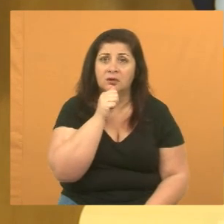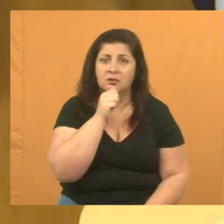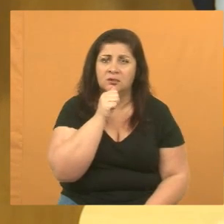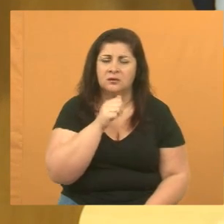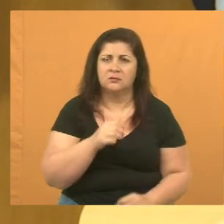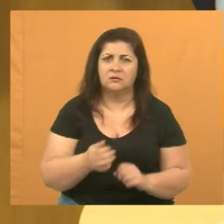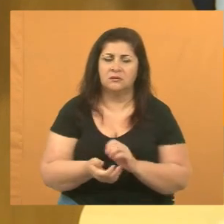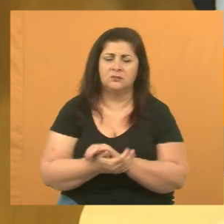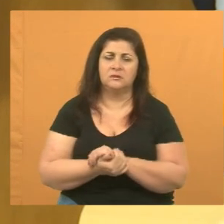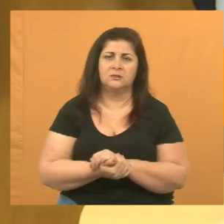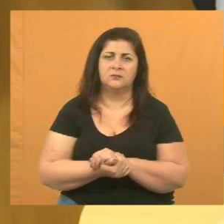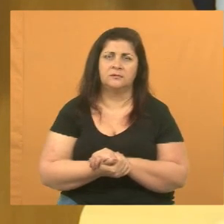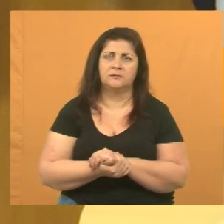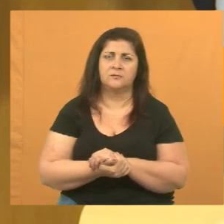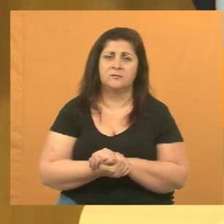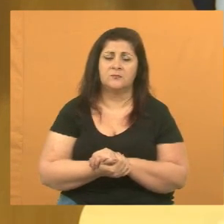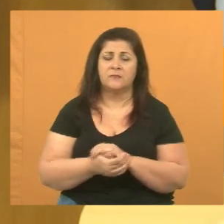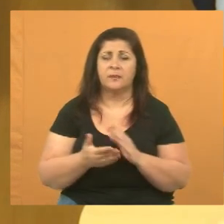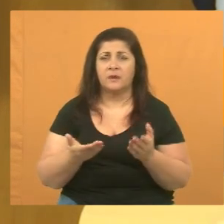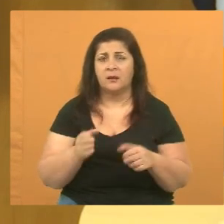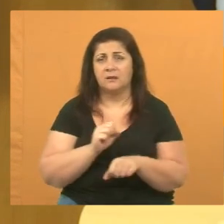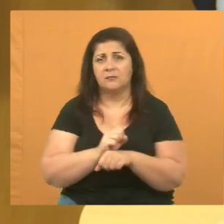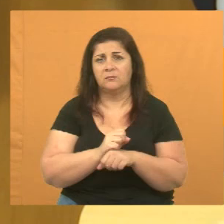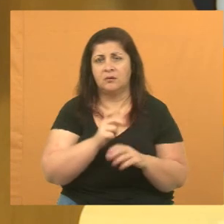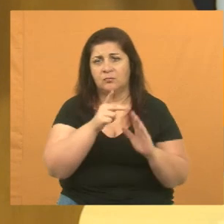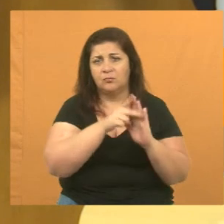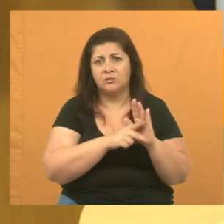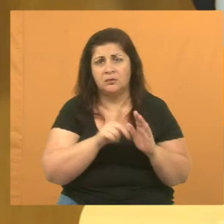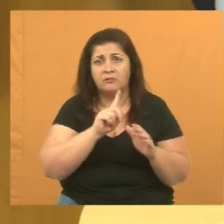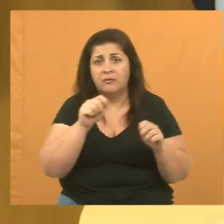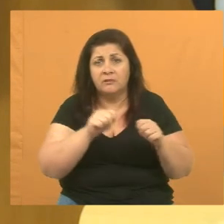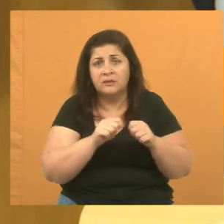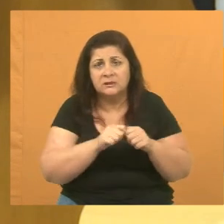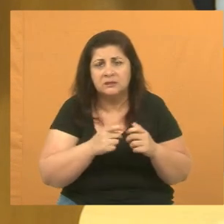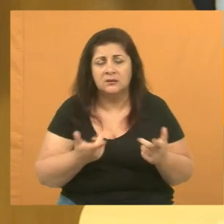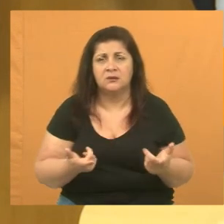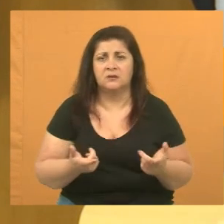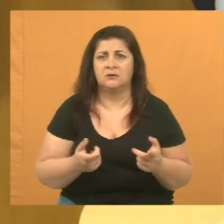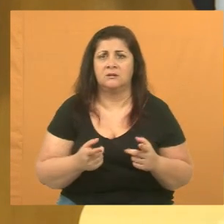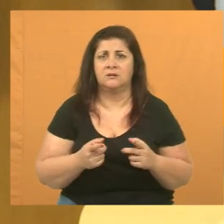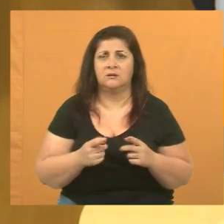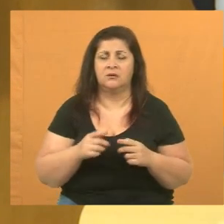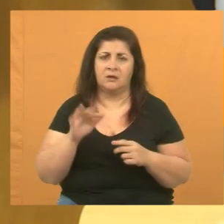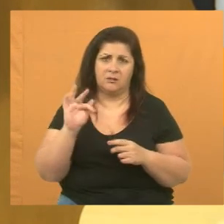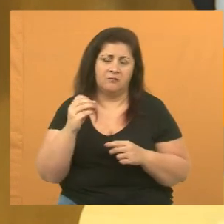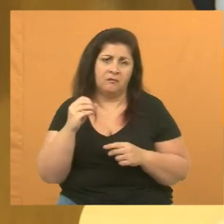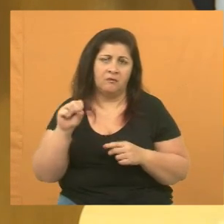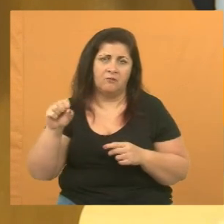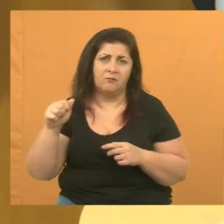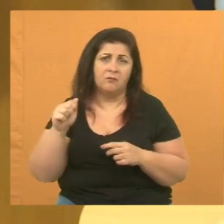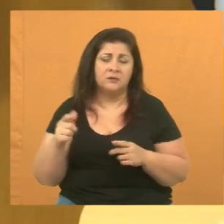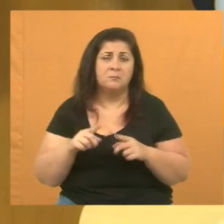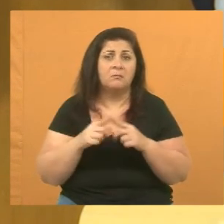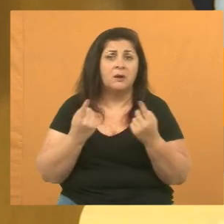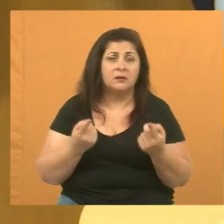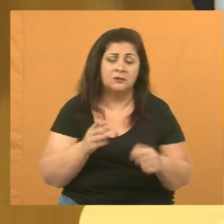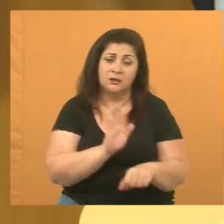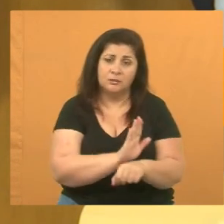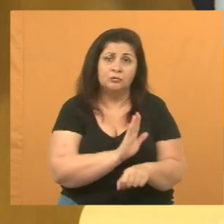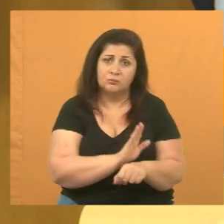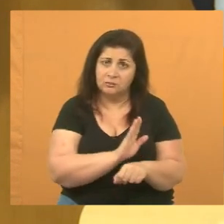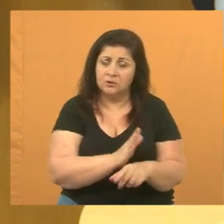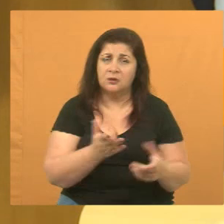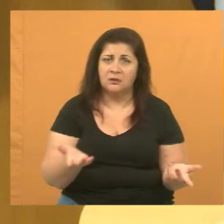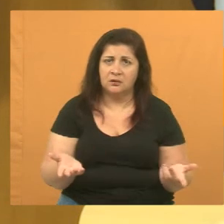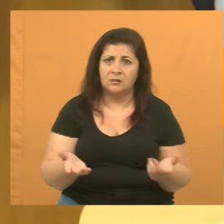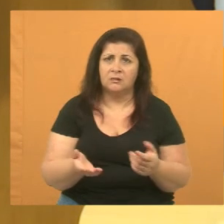Aí, quem sabe esse projeto, né, que não vai executar a fossa em si, mas vai adiantar o